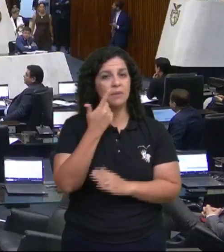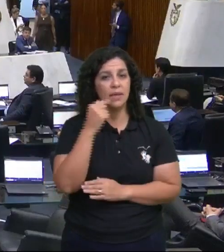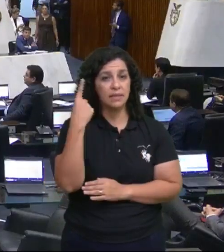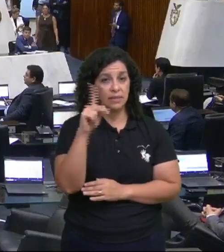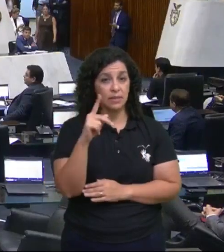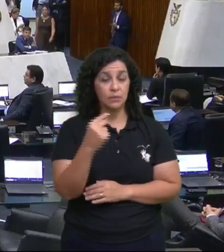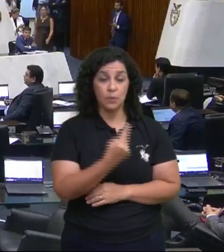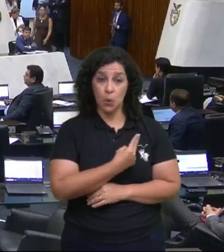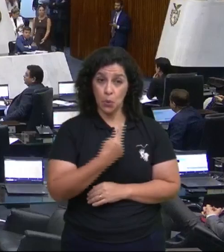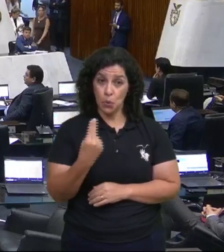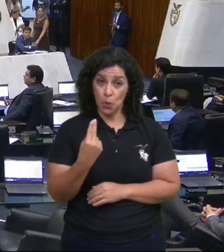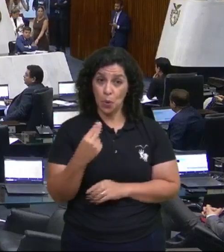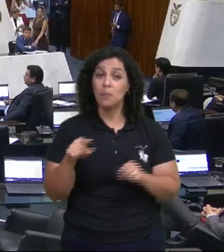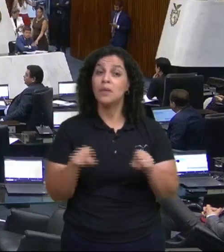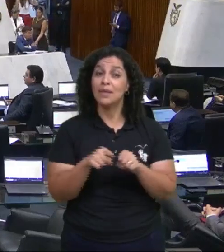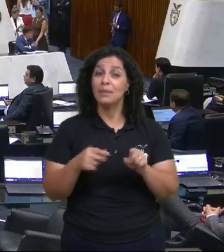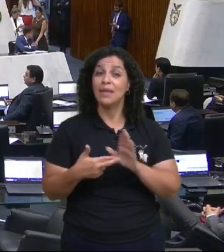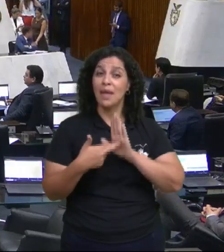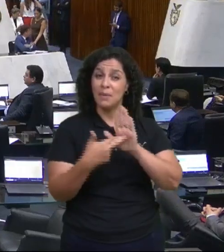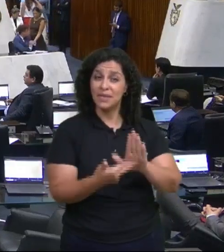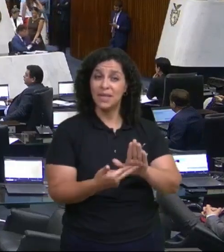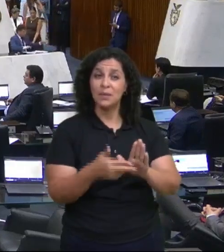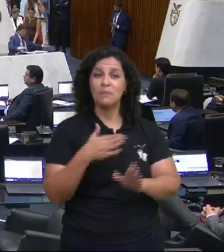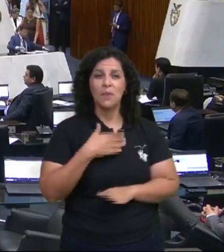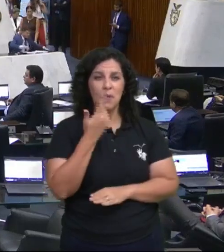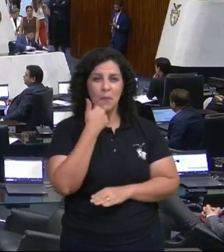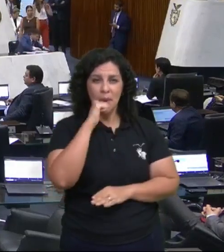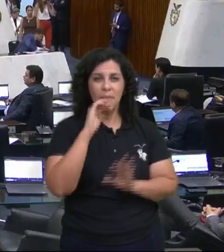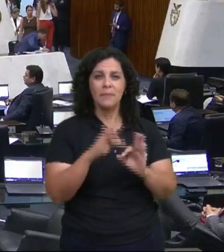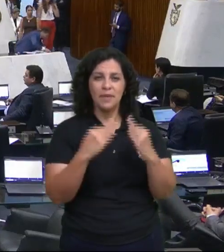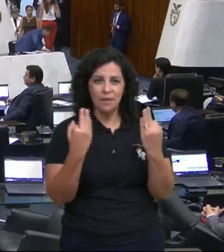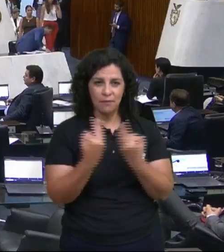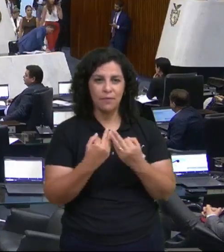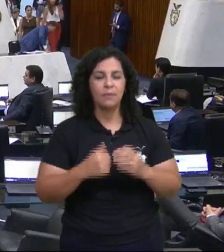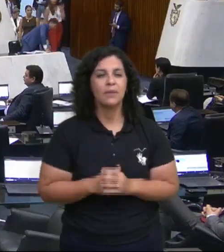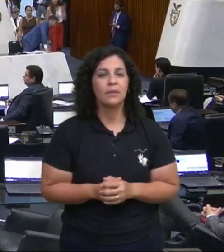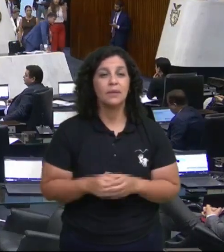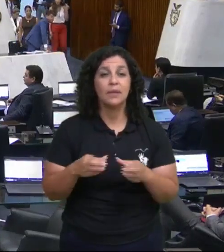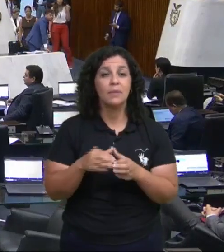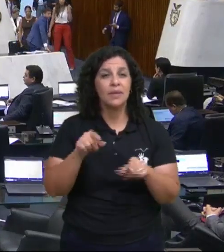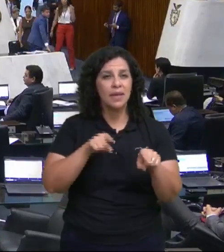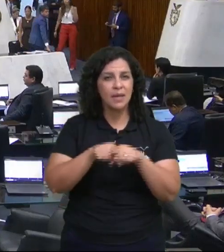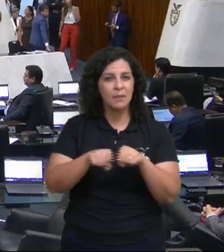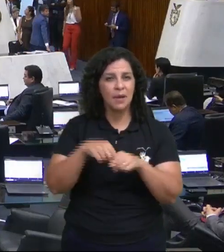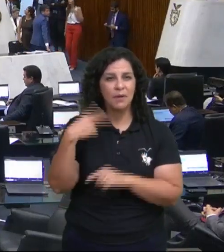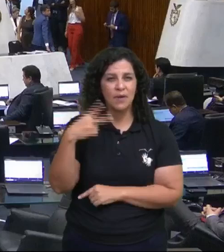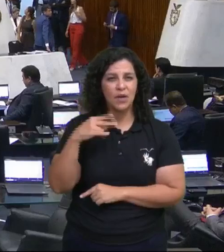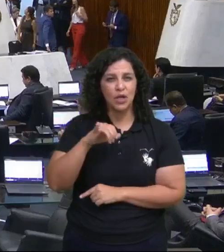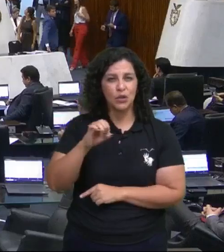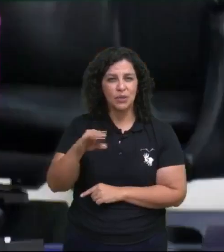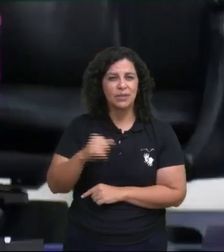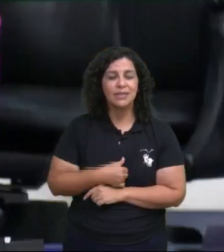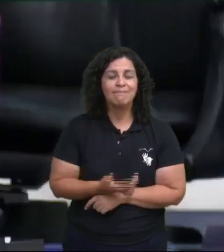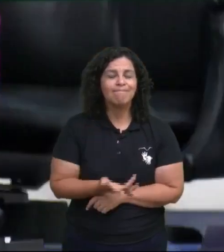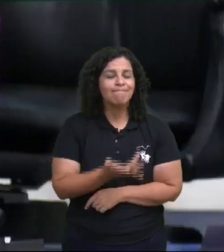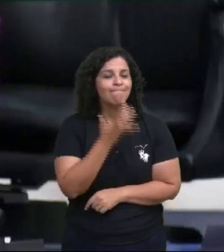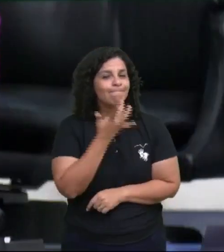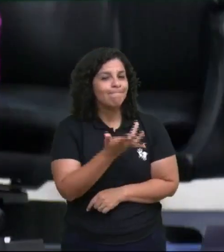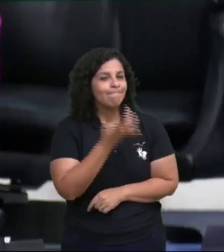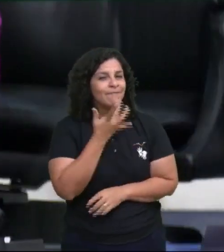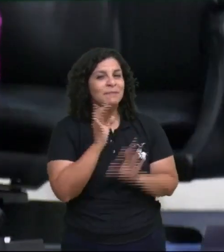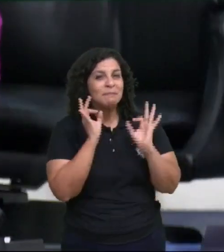meu nome, em nome do meu pai, em nome de toda a minha família, da minha irmã, vereadora Josi, que é